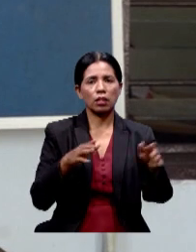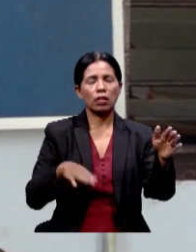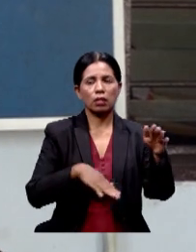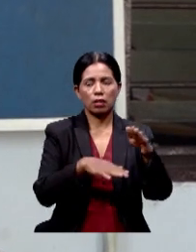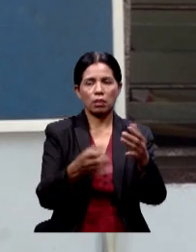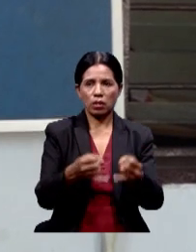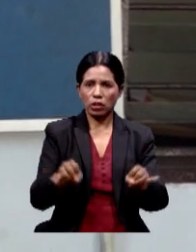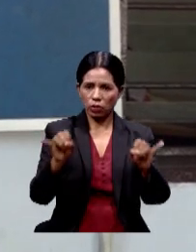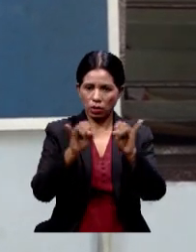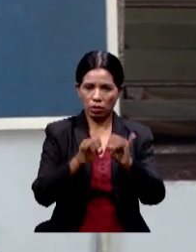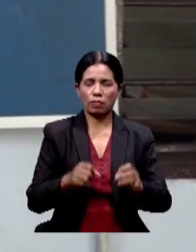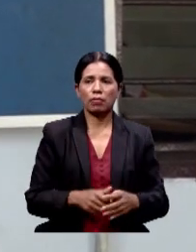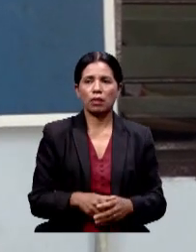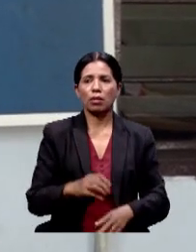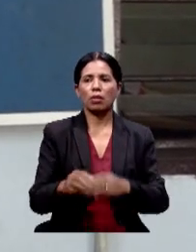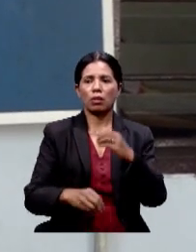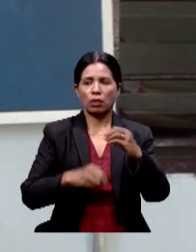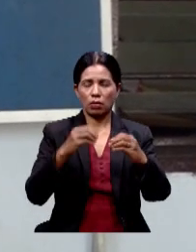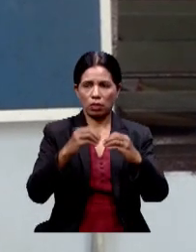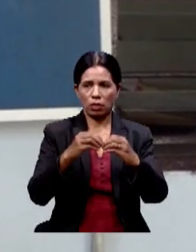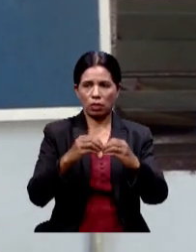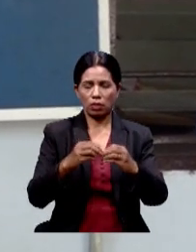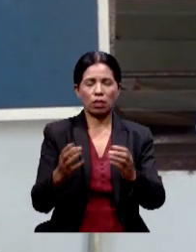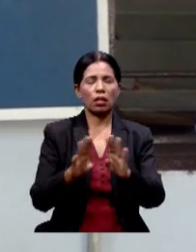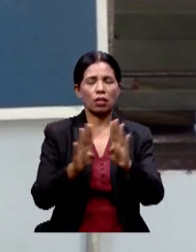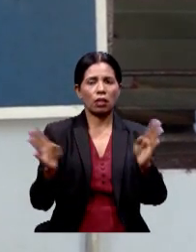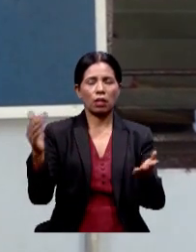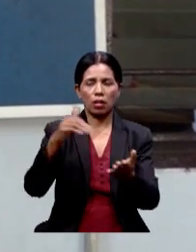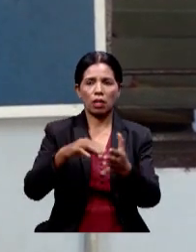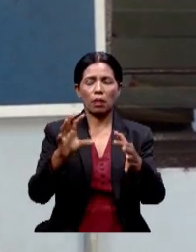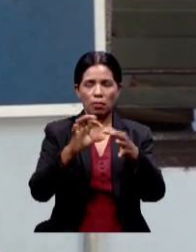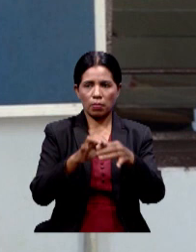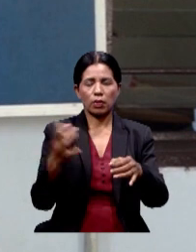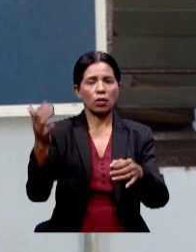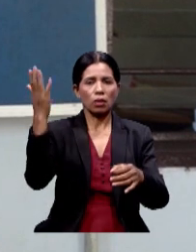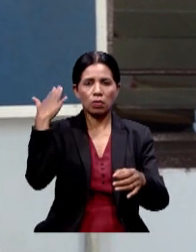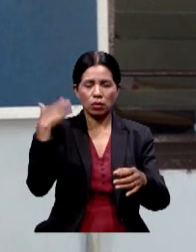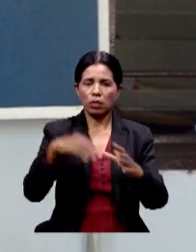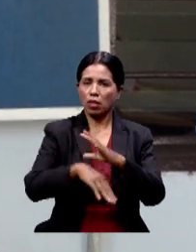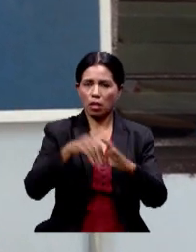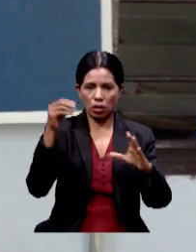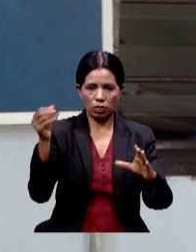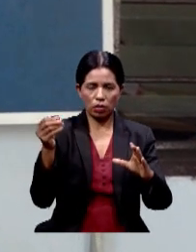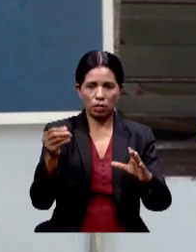gestão. Né? Vê quando vê quando a reativação ba membros ser não vê que o look